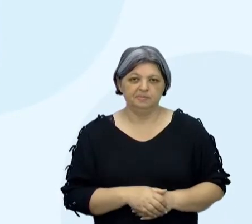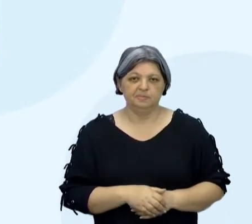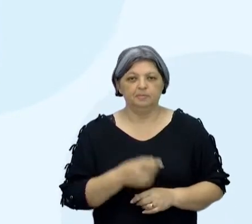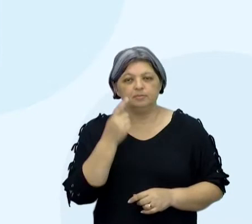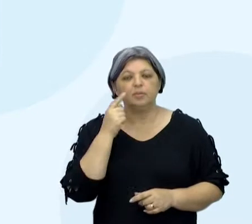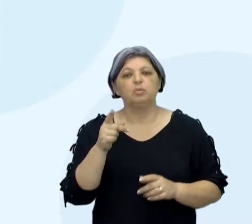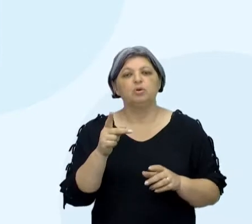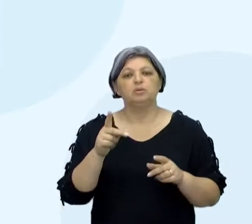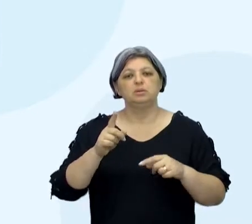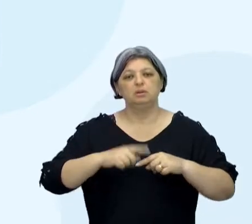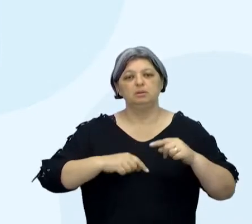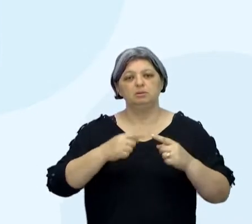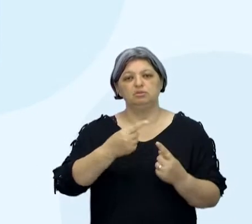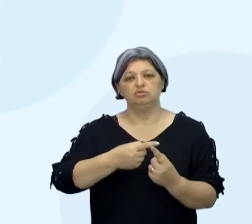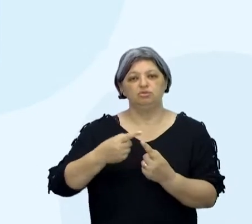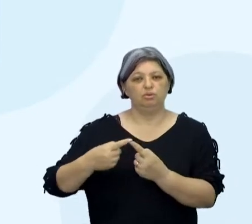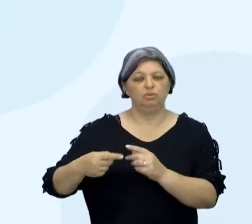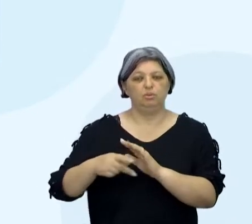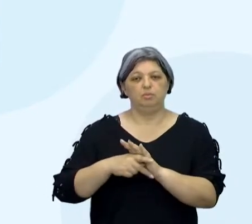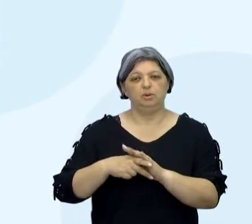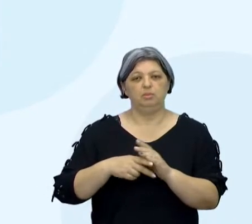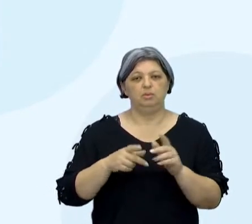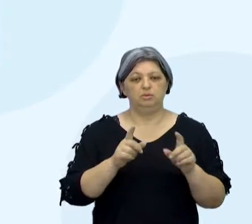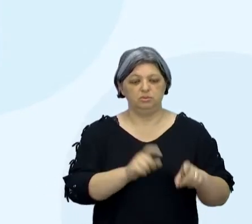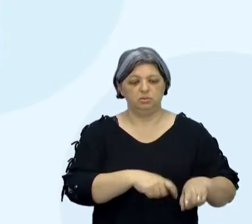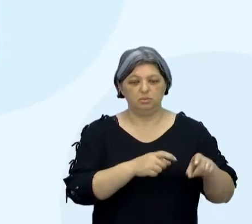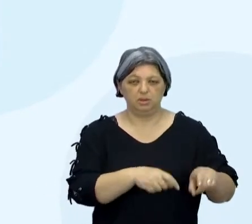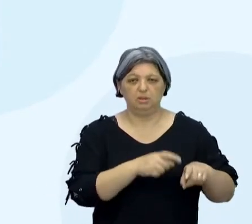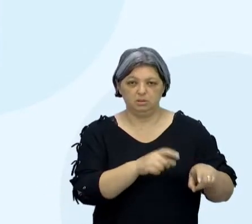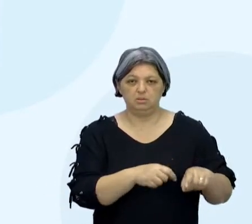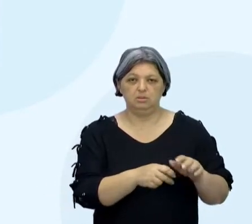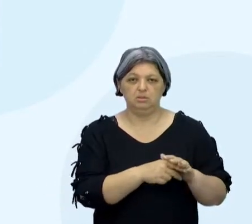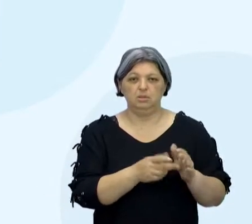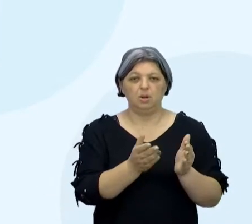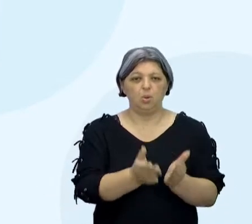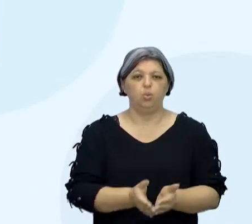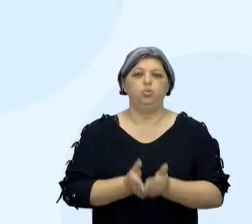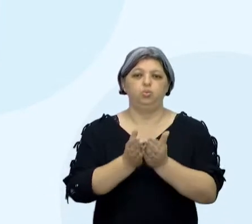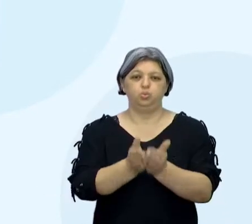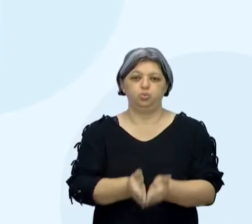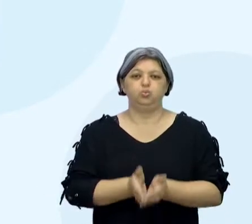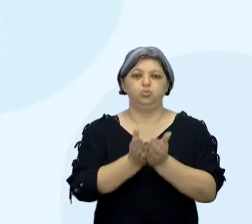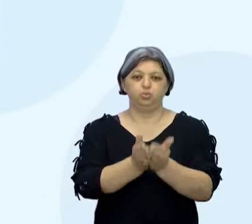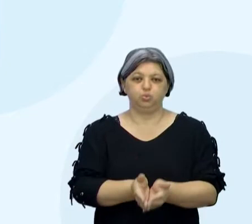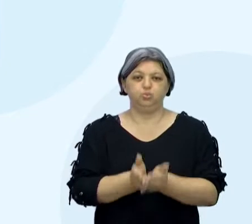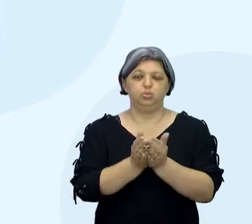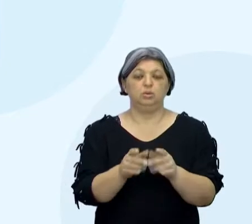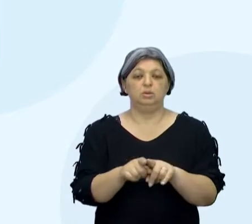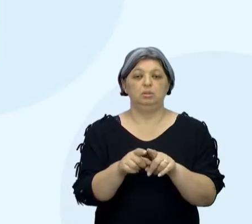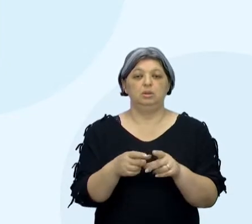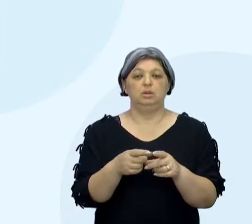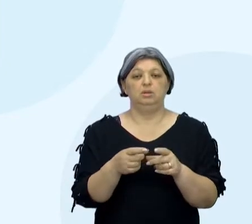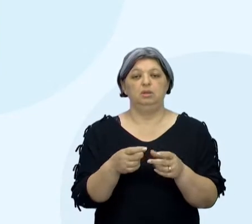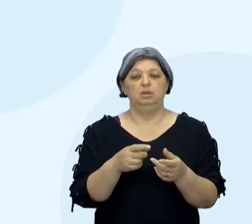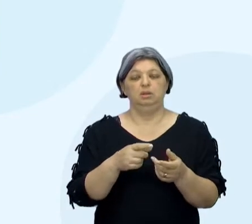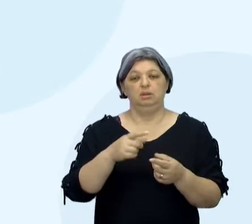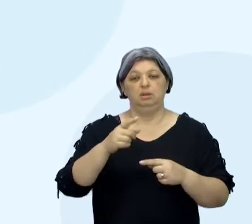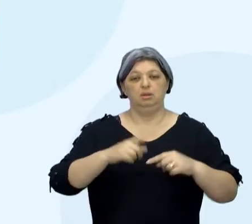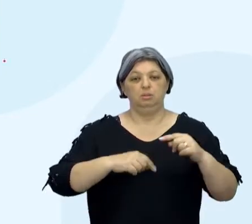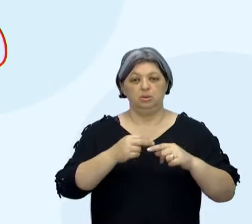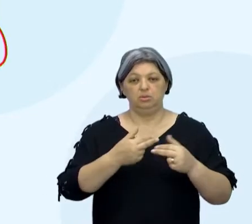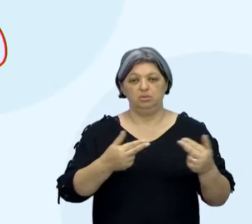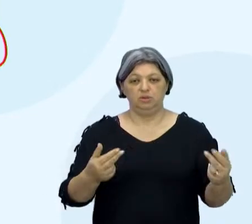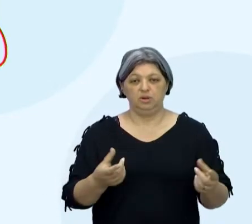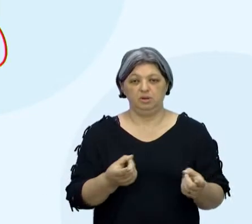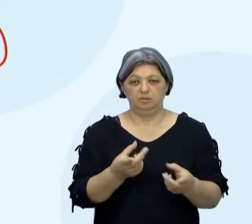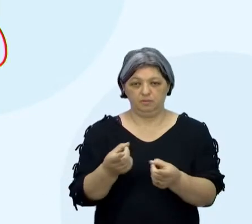plantações, fichinhas de ponto de vitória, falei dos barcos, ó, os barcos aqui, e as mercadorias. Tem uma fichinha aqui